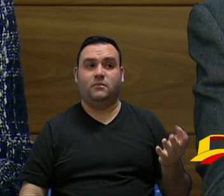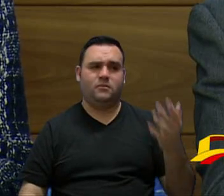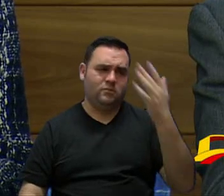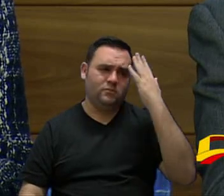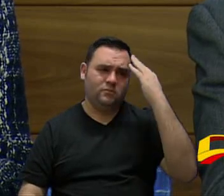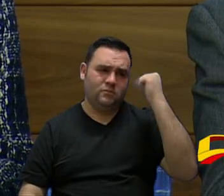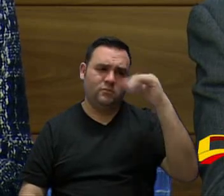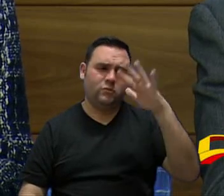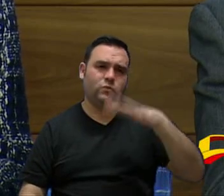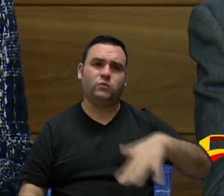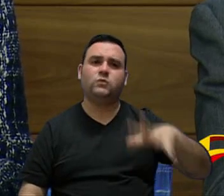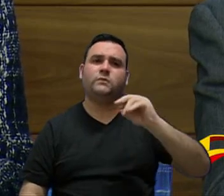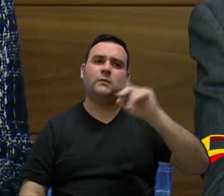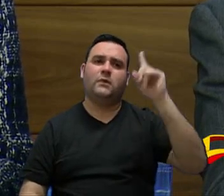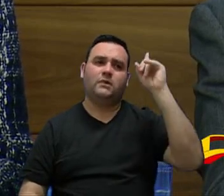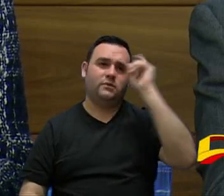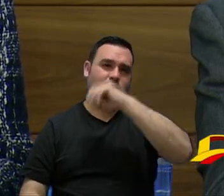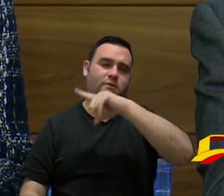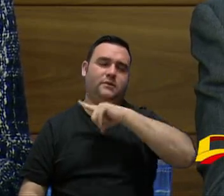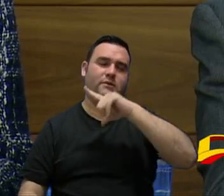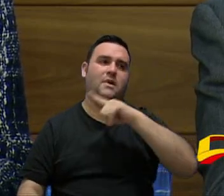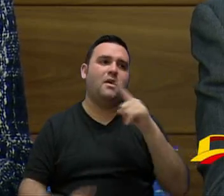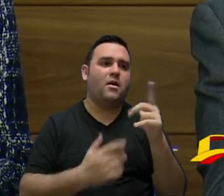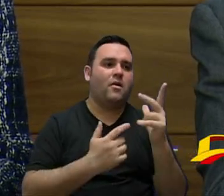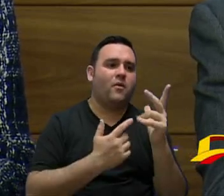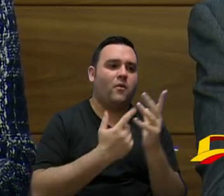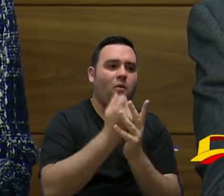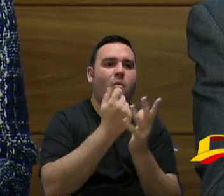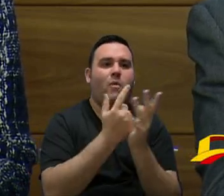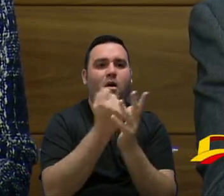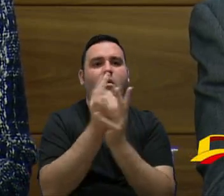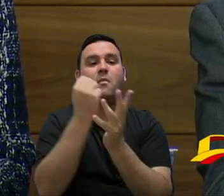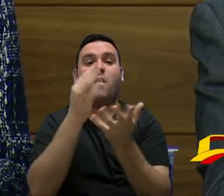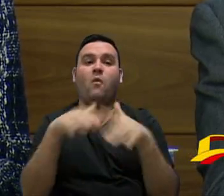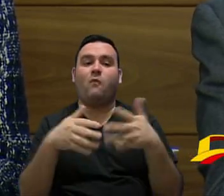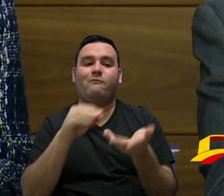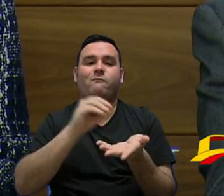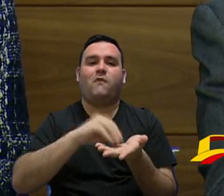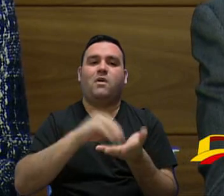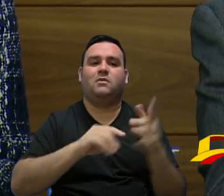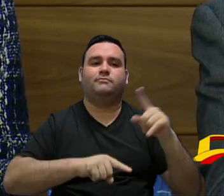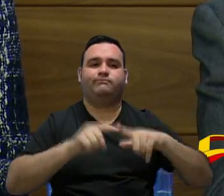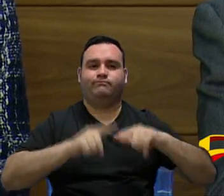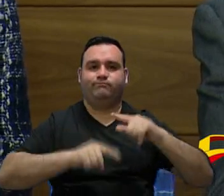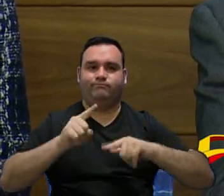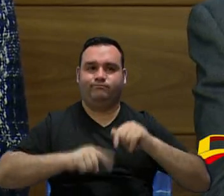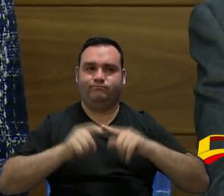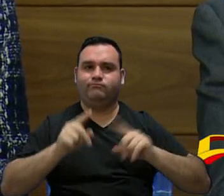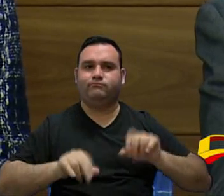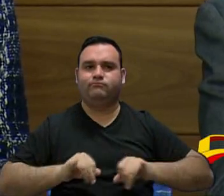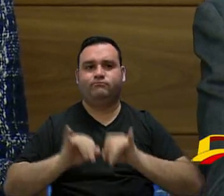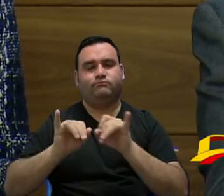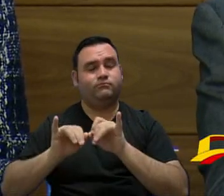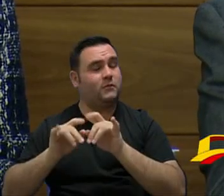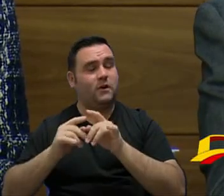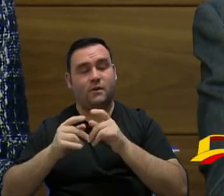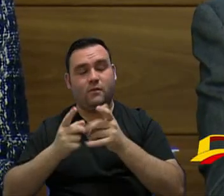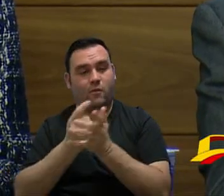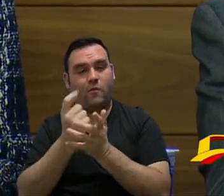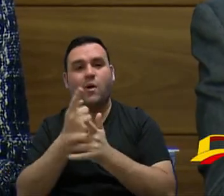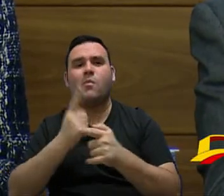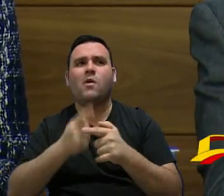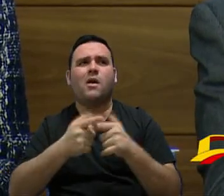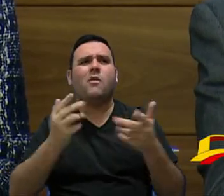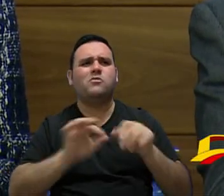você deve bem saber nós temos uma dificuldade muito grande na aquisição na falta desses produtos no mercado por conta dessa epidemia